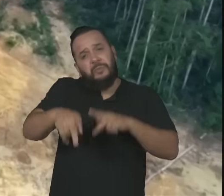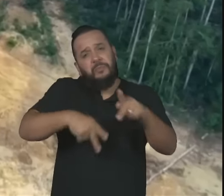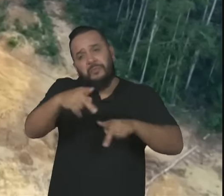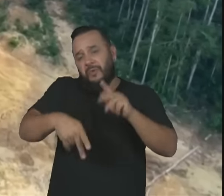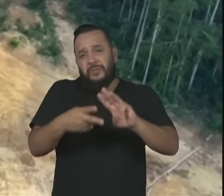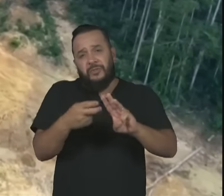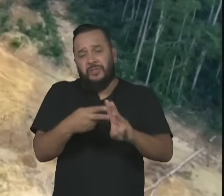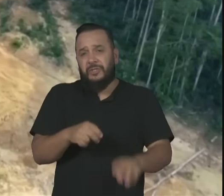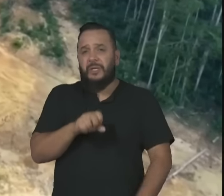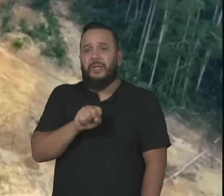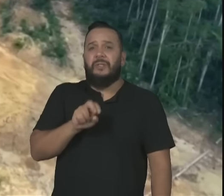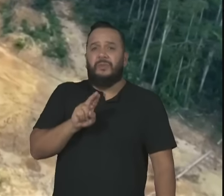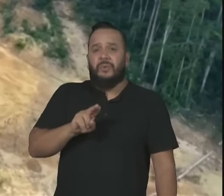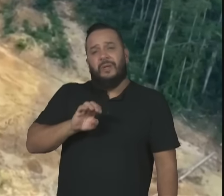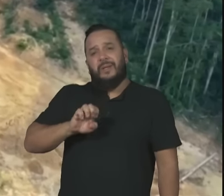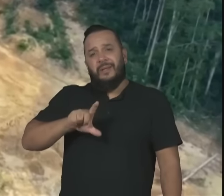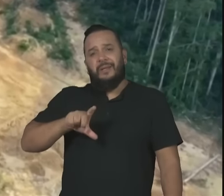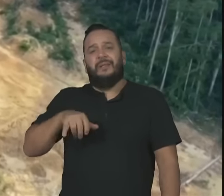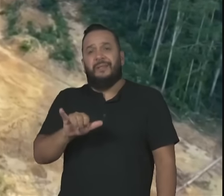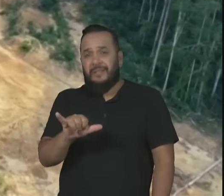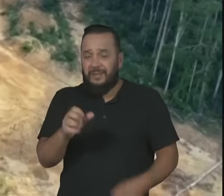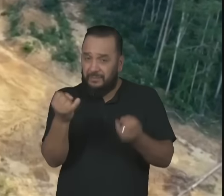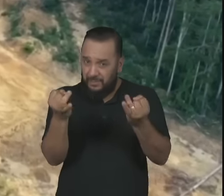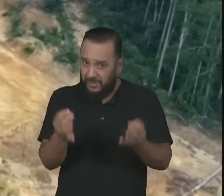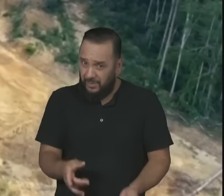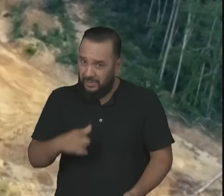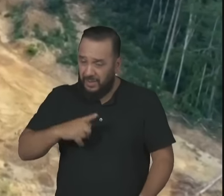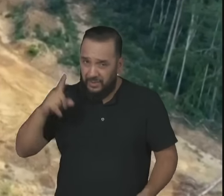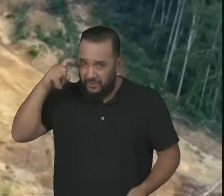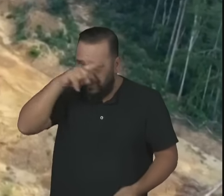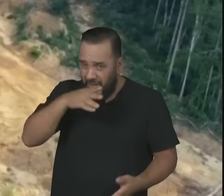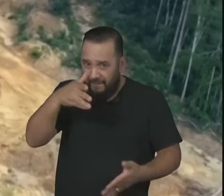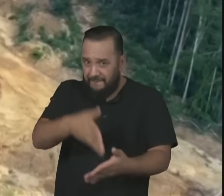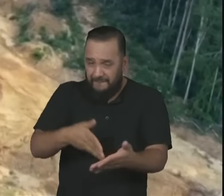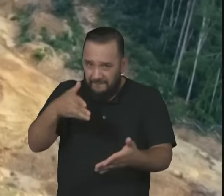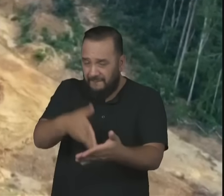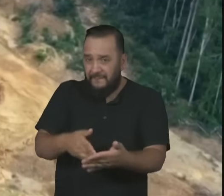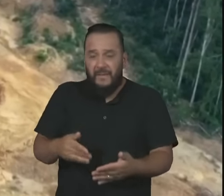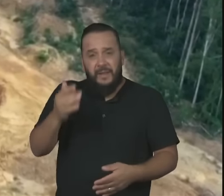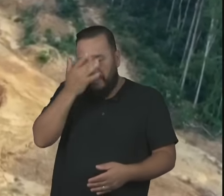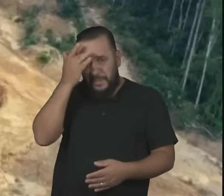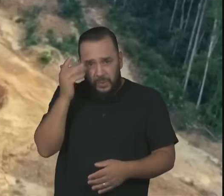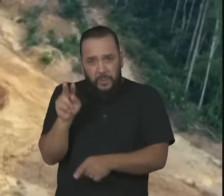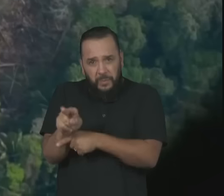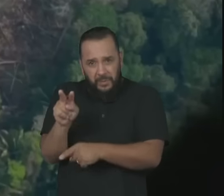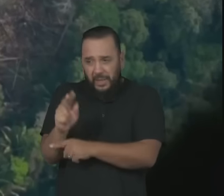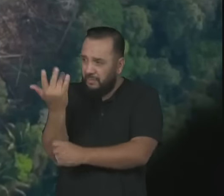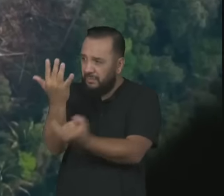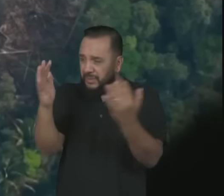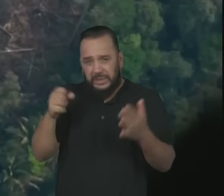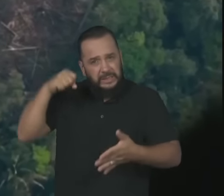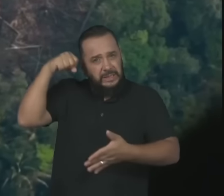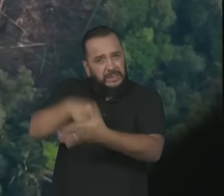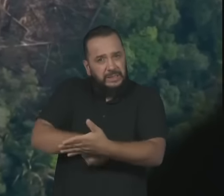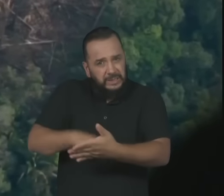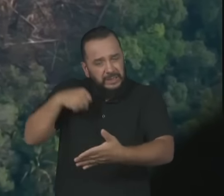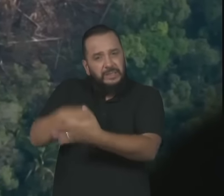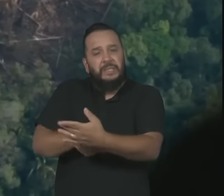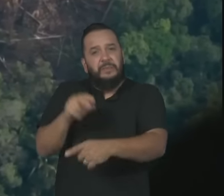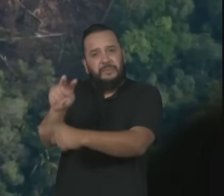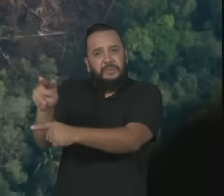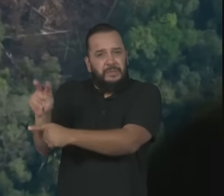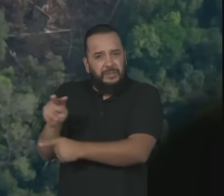Sueli Araújo afirma que, apesar das dificuldades, os ambientalistas vão continuar atuando na defesa socioambiental